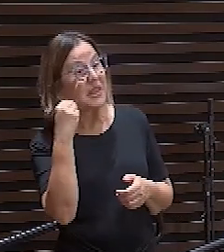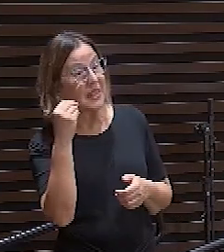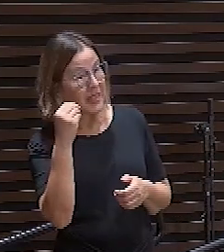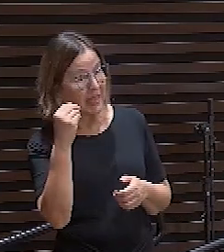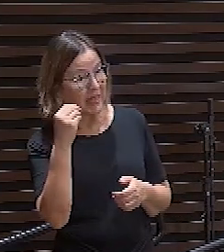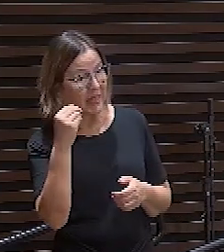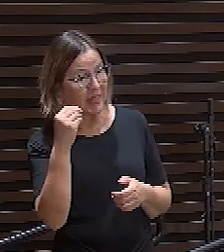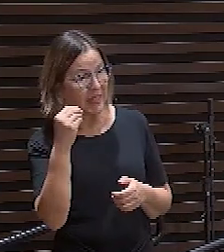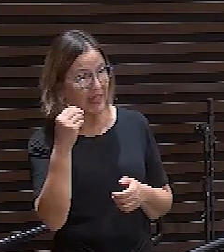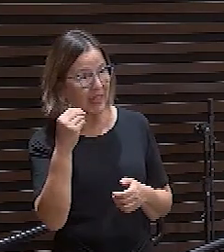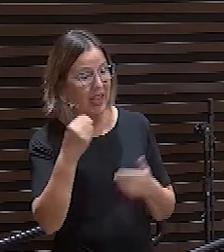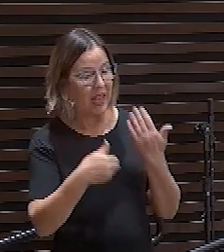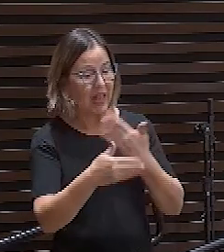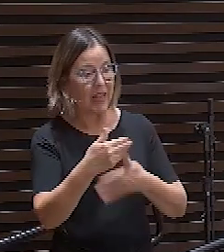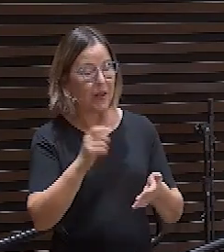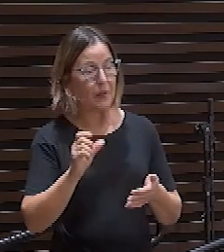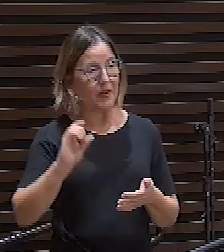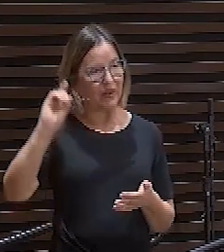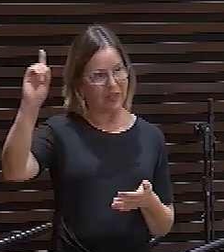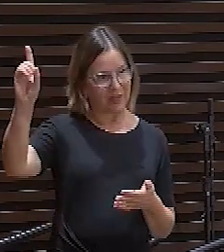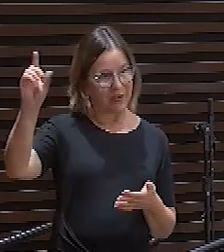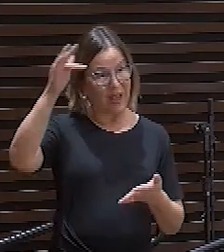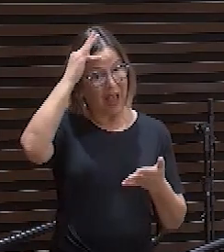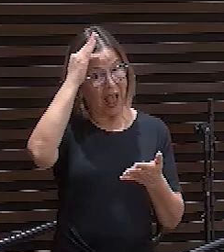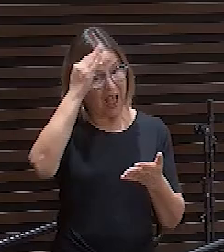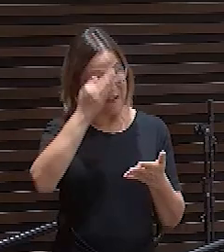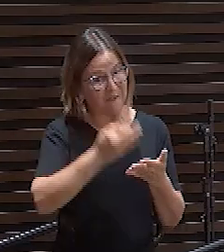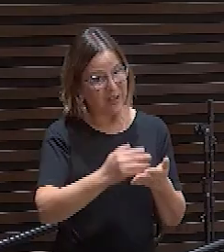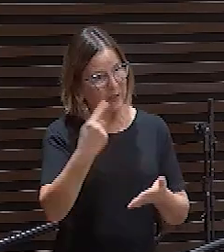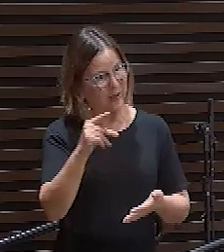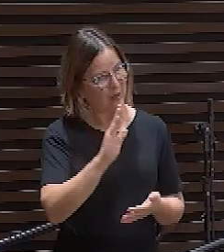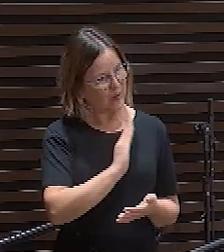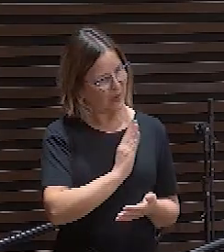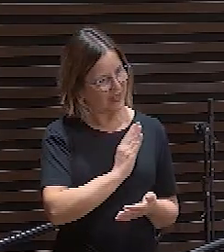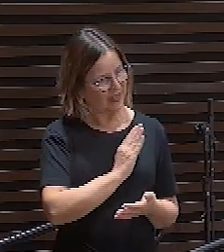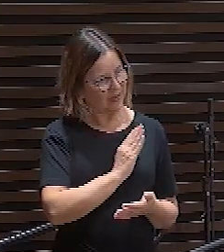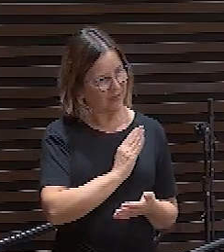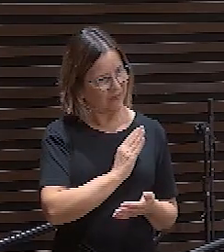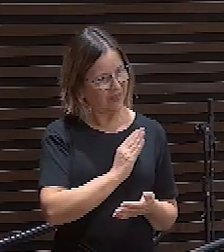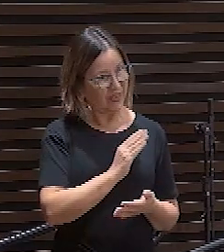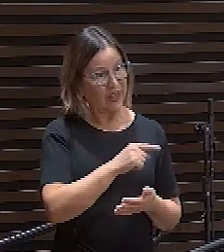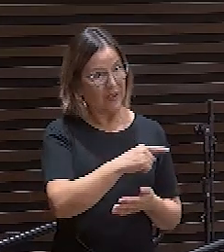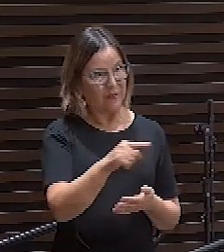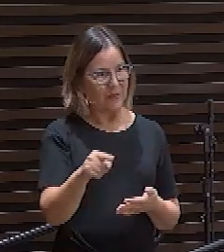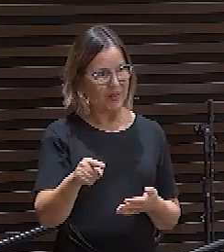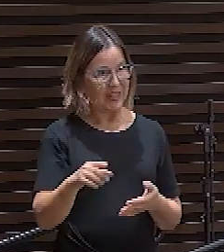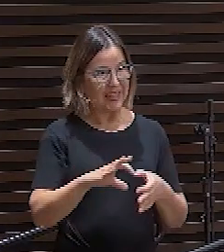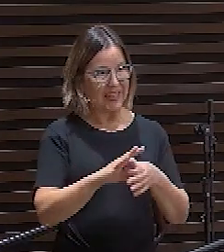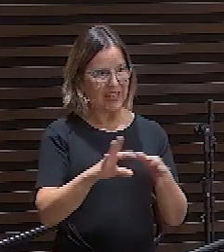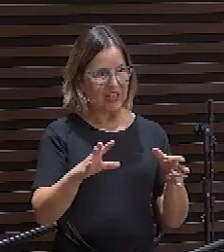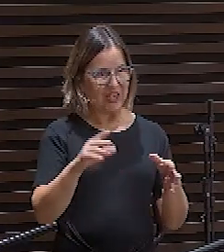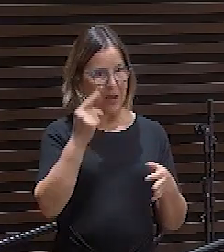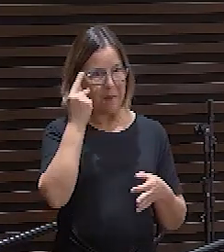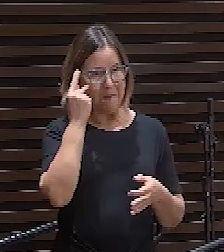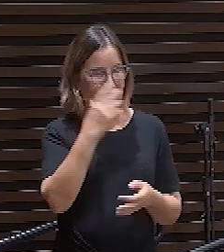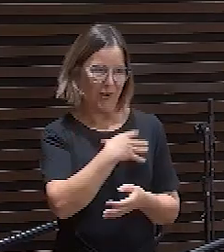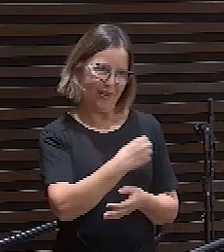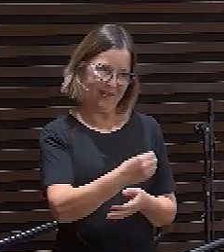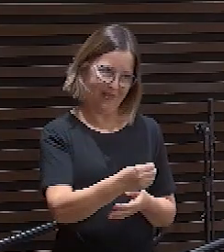de Deus, a fé que você trouxe no seu coração e que você vai deixar para as próximas